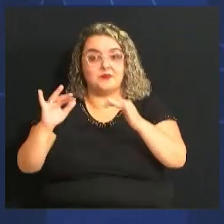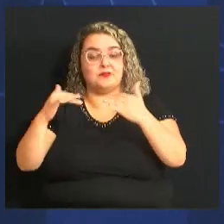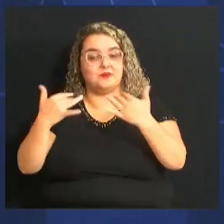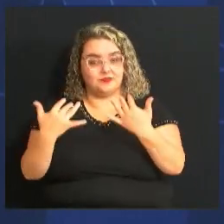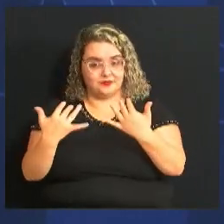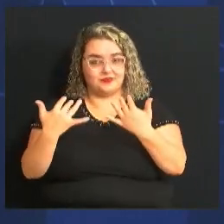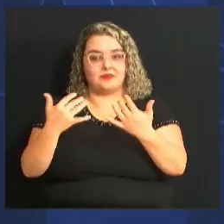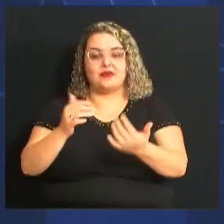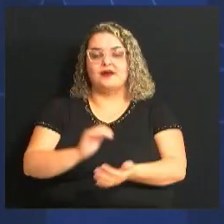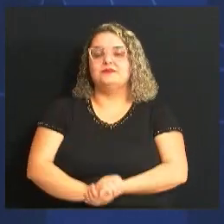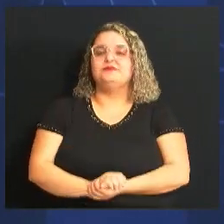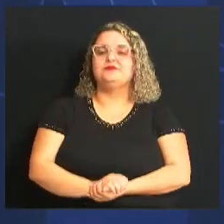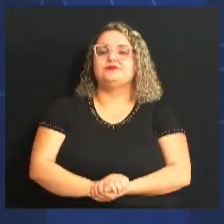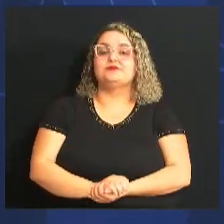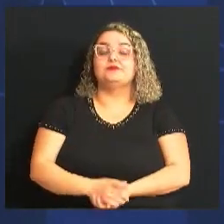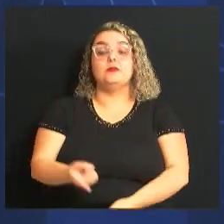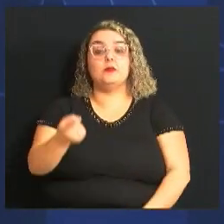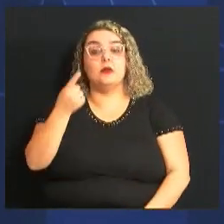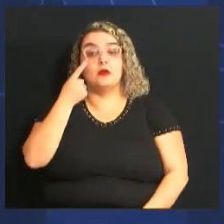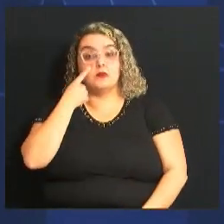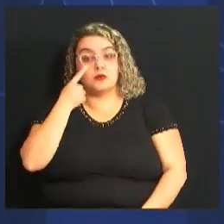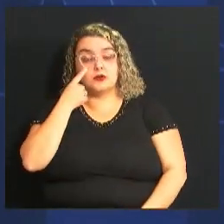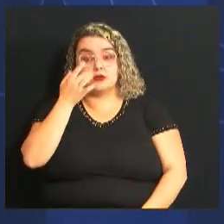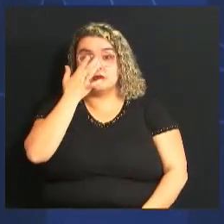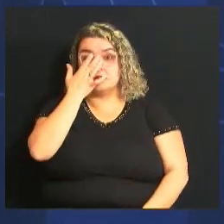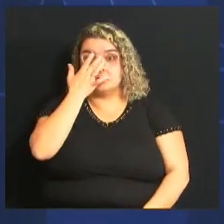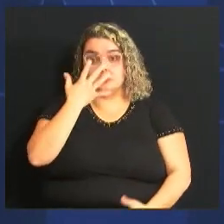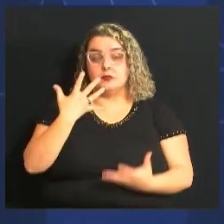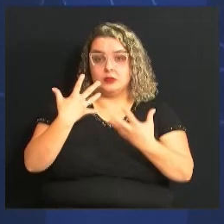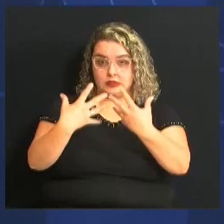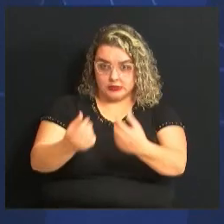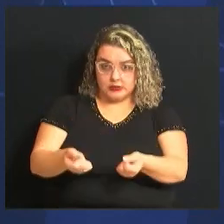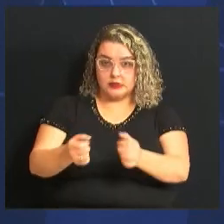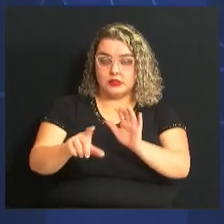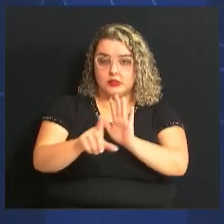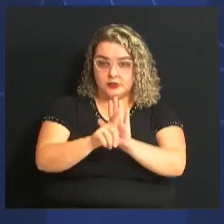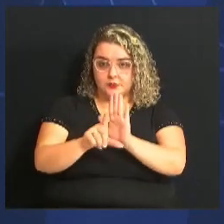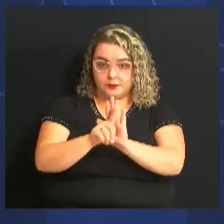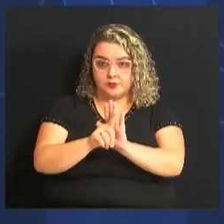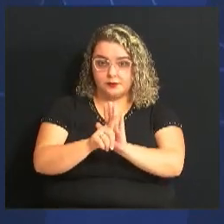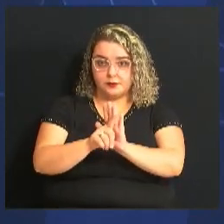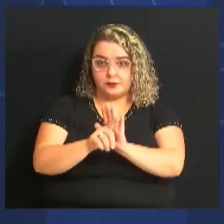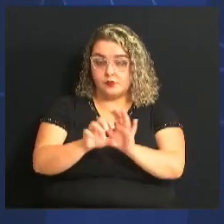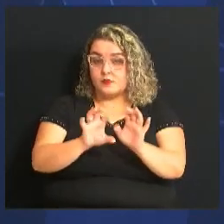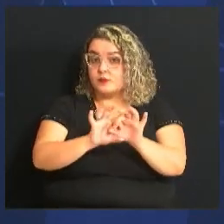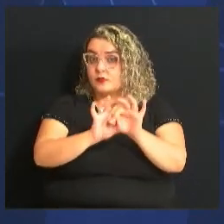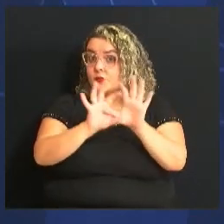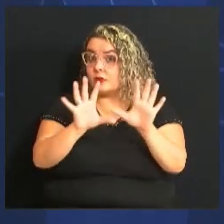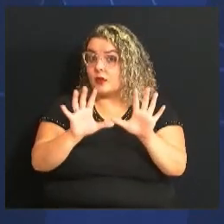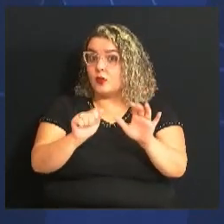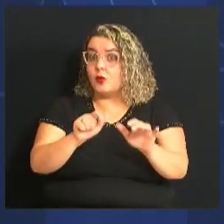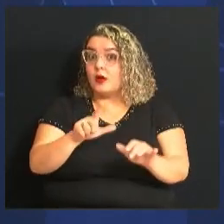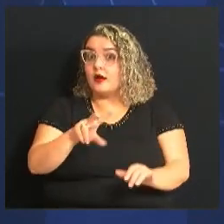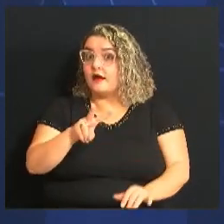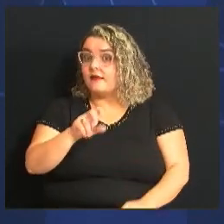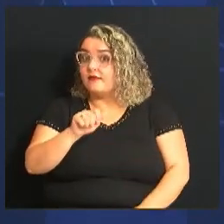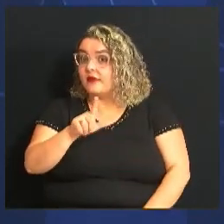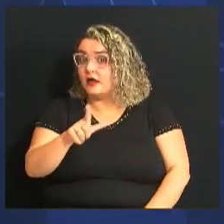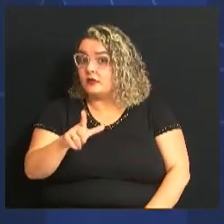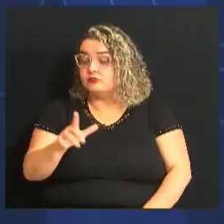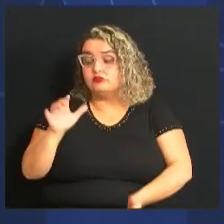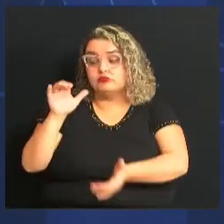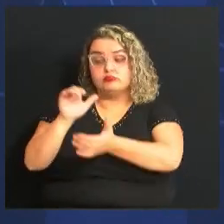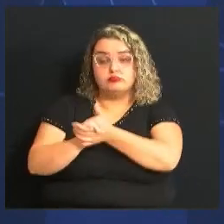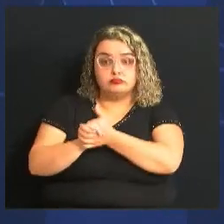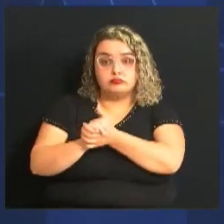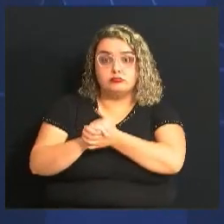sua audiência. E olha só, foi sancionada a lei que dispensa o aval do parceiro para a realização